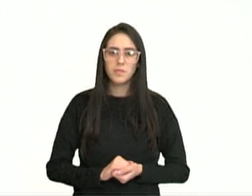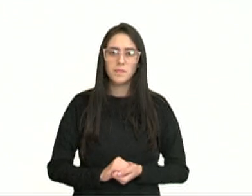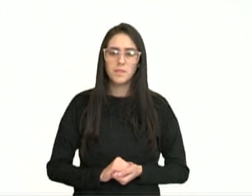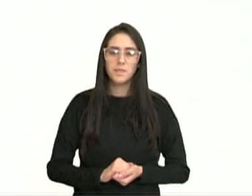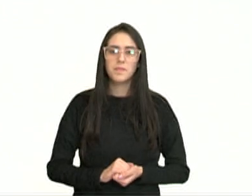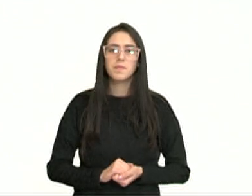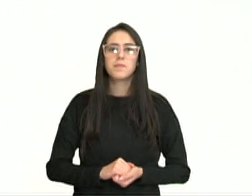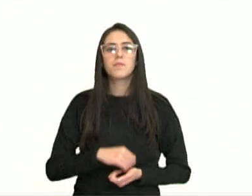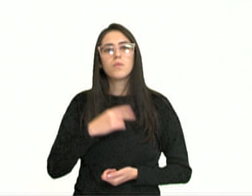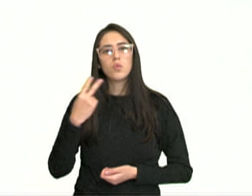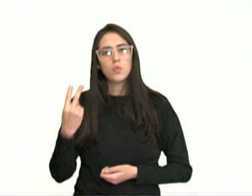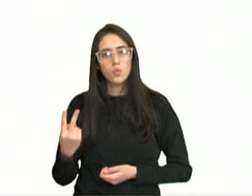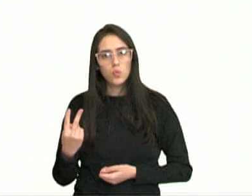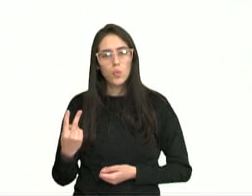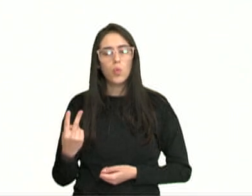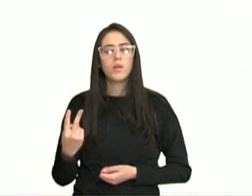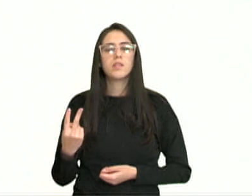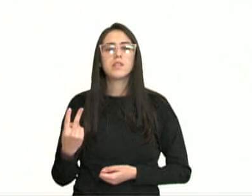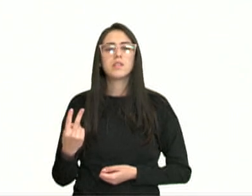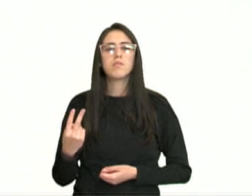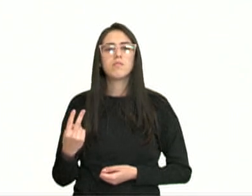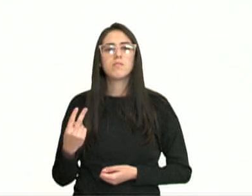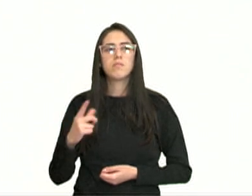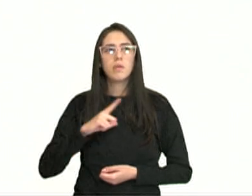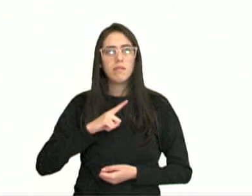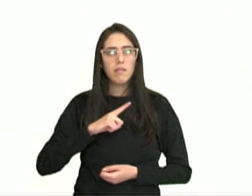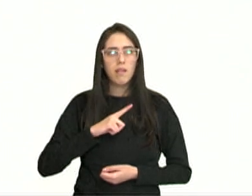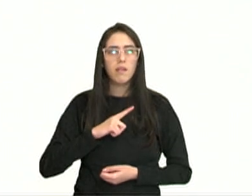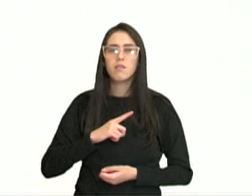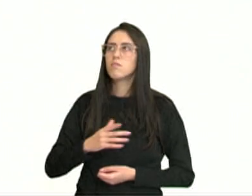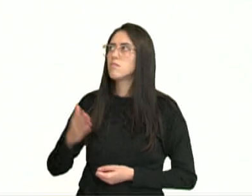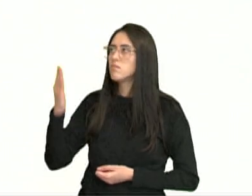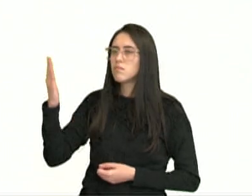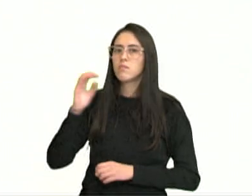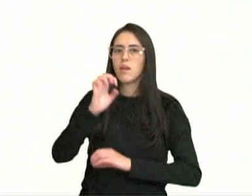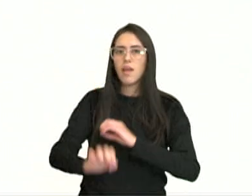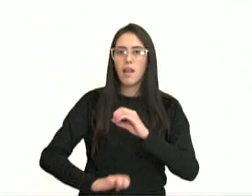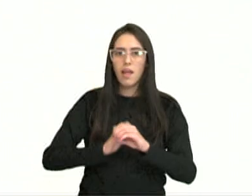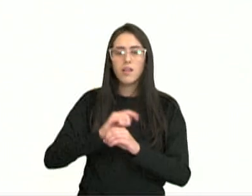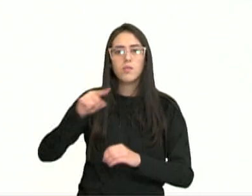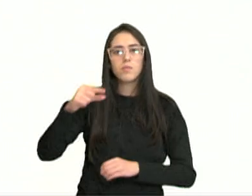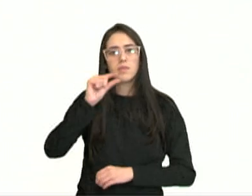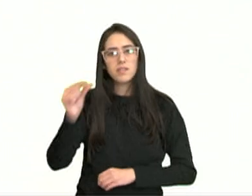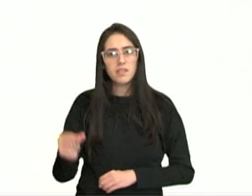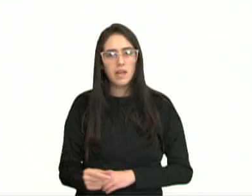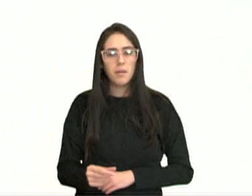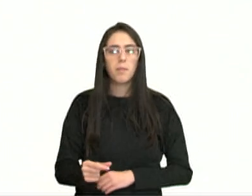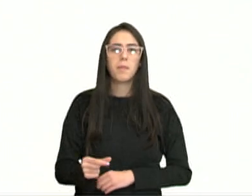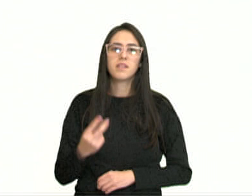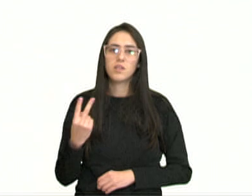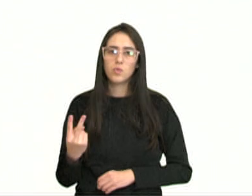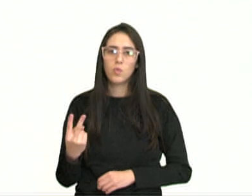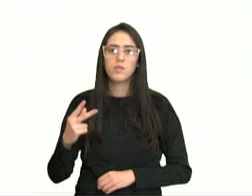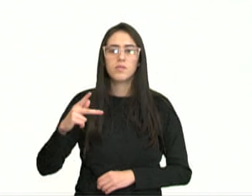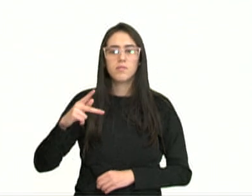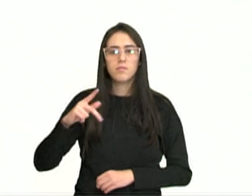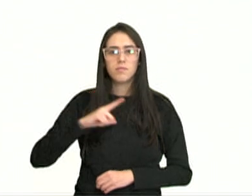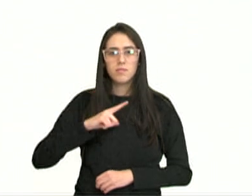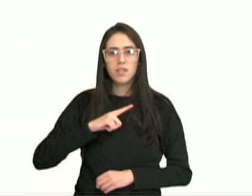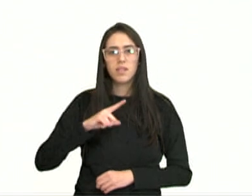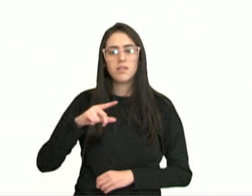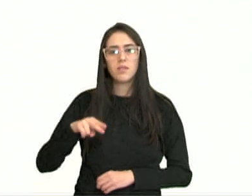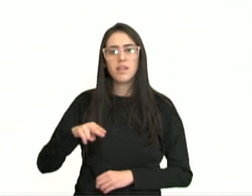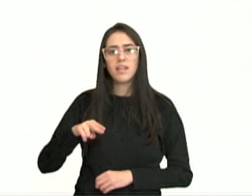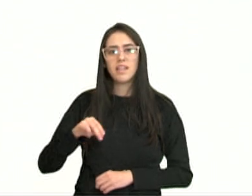2, subnível S, 2 elétrons. Depois temos lá, camada 2, subnível P, 6 elétrons. Seguindo sempre